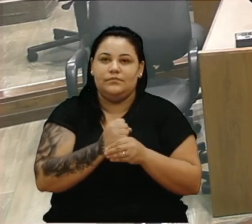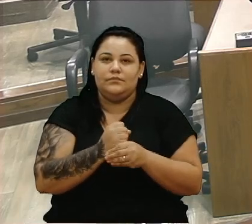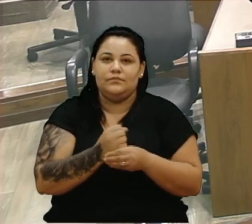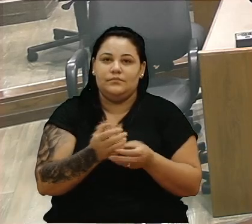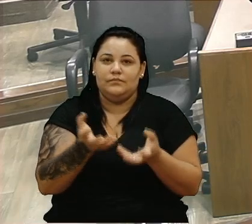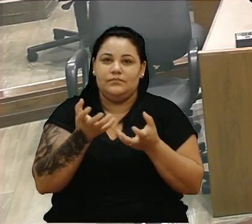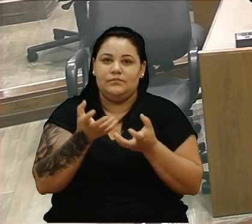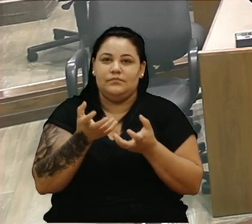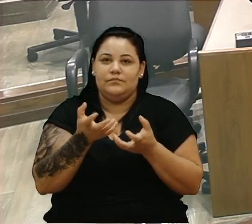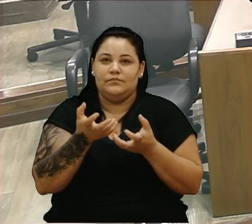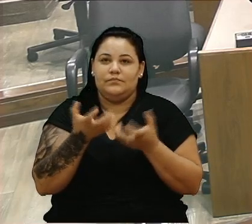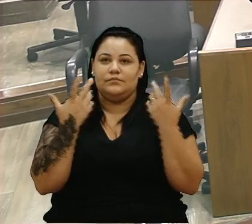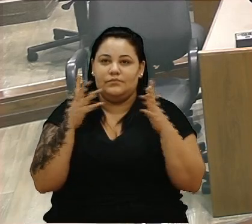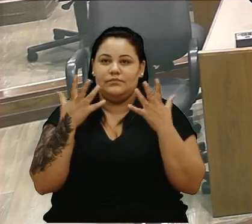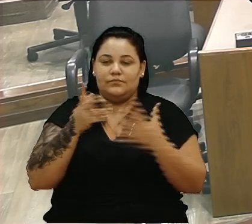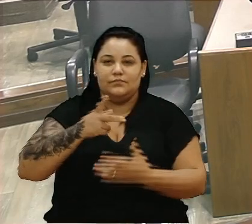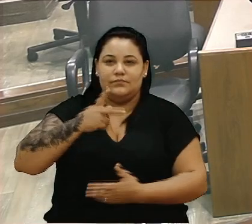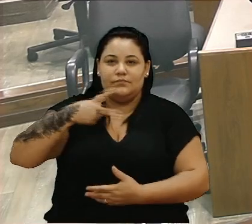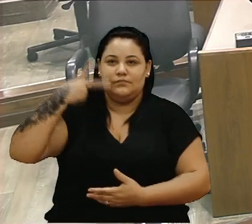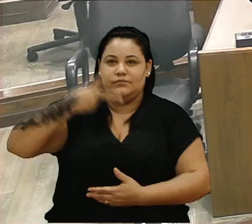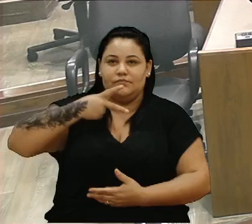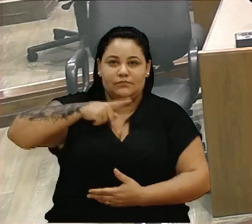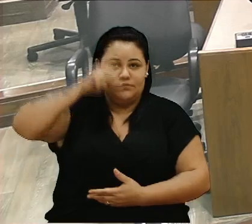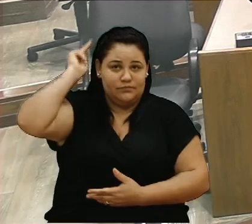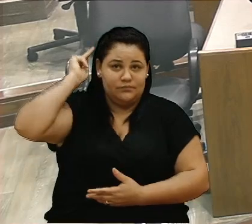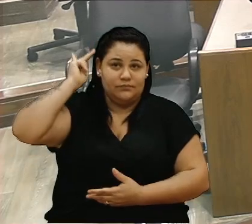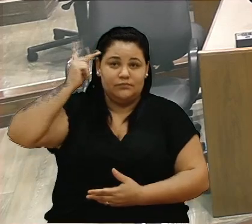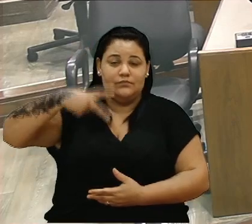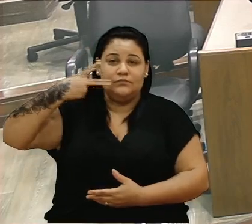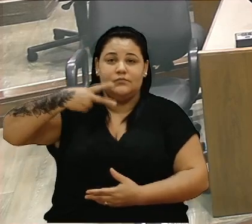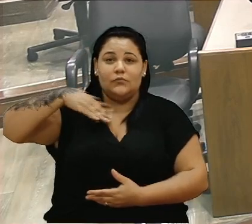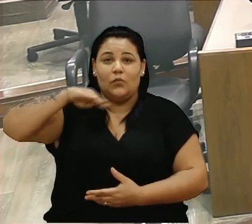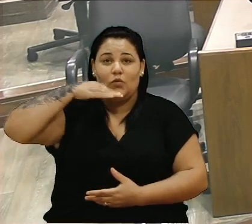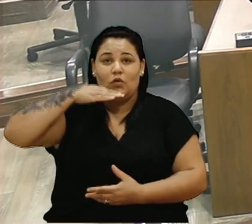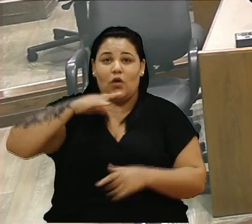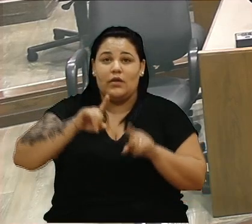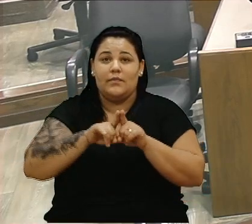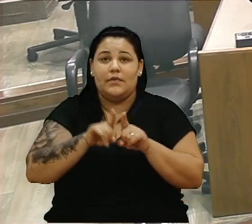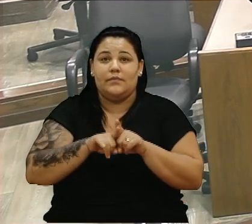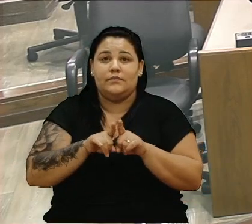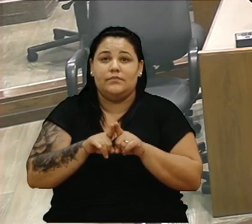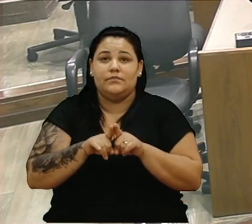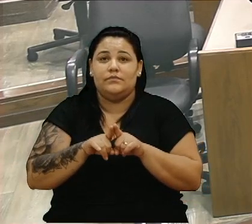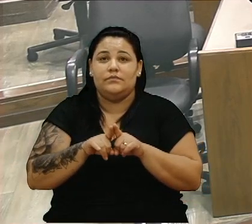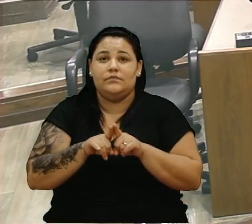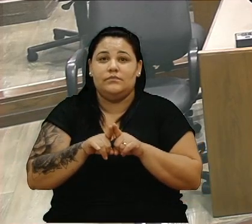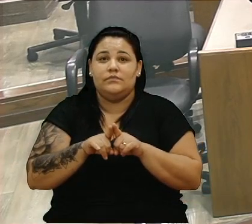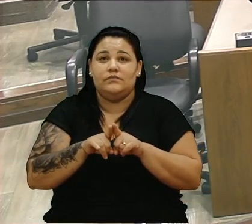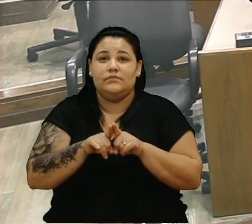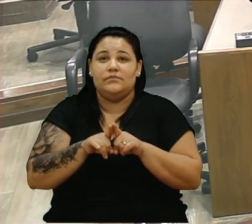Iago Morandi, aqui pelas suas palavras, o vereador Bortola também em consonância.